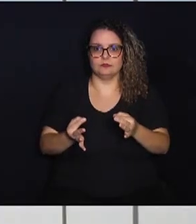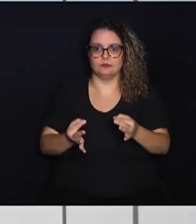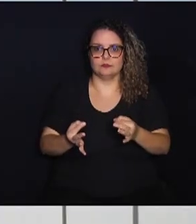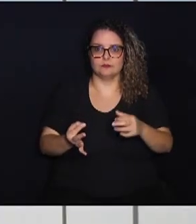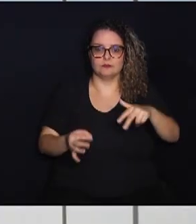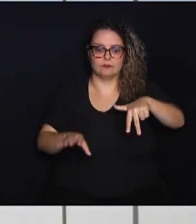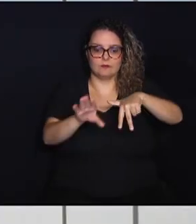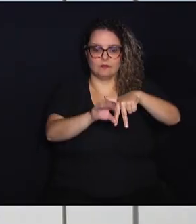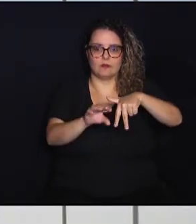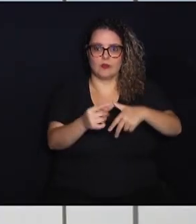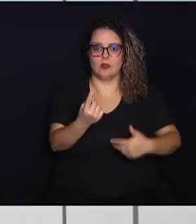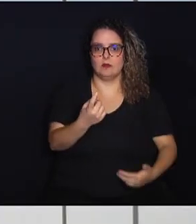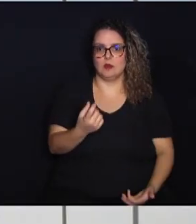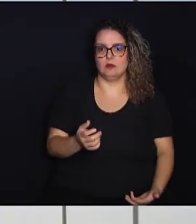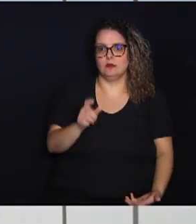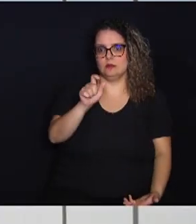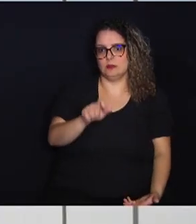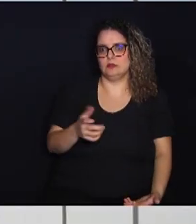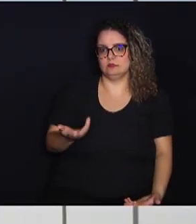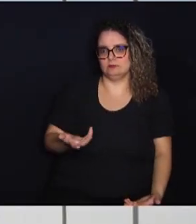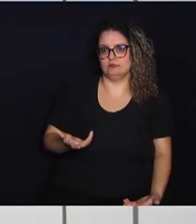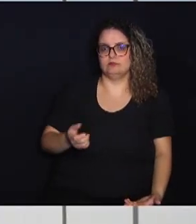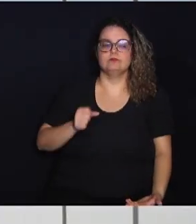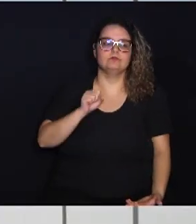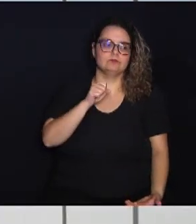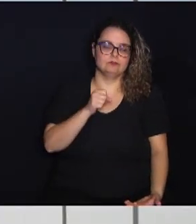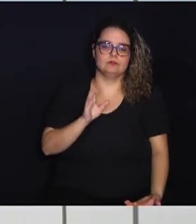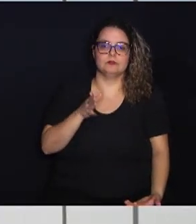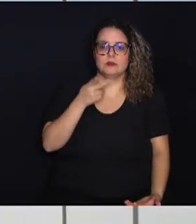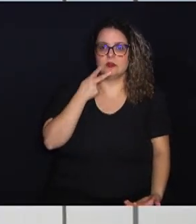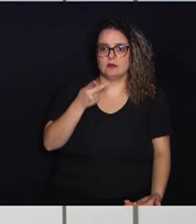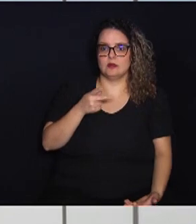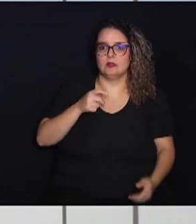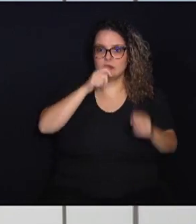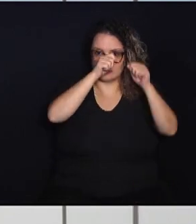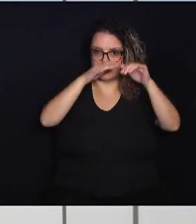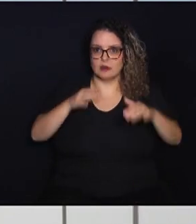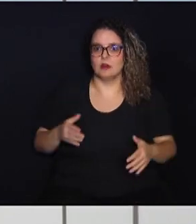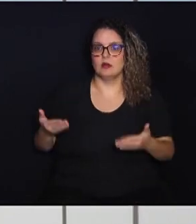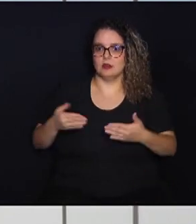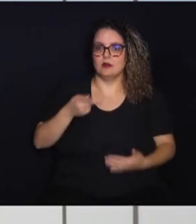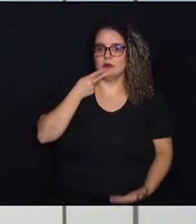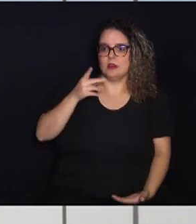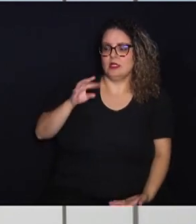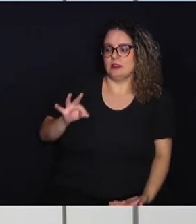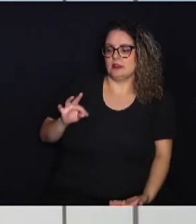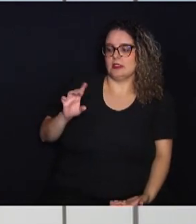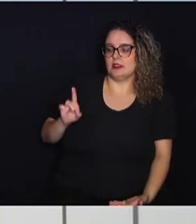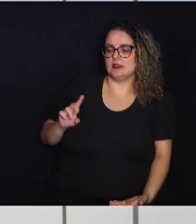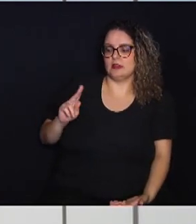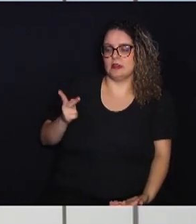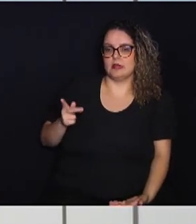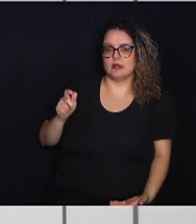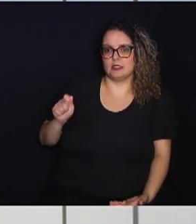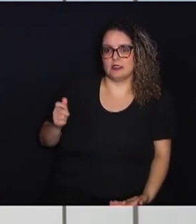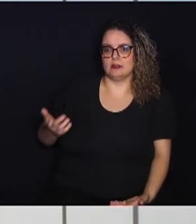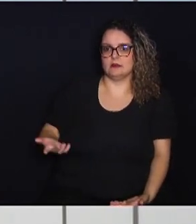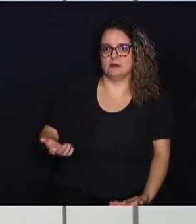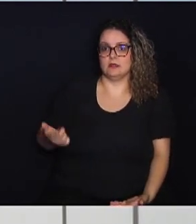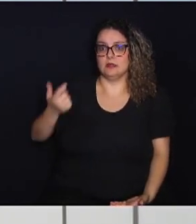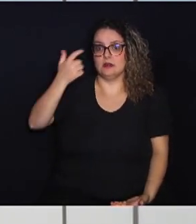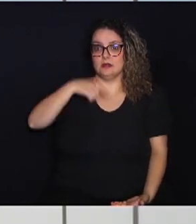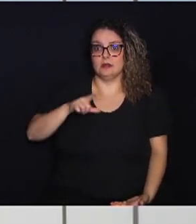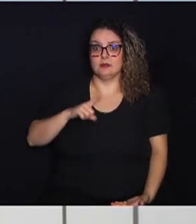única pessoa. E aí, eu já falei em autismo, agora eu vou falar em TDAH. Aí chega o paciente para mim e fala, será que eu tenho